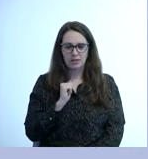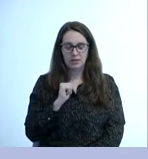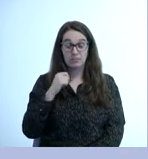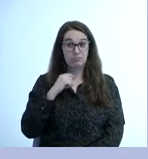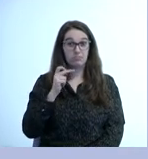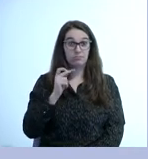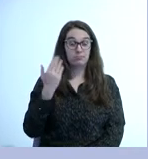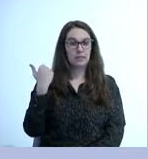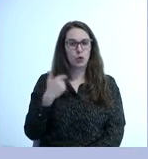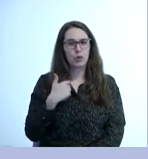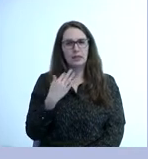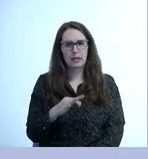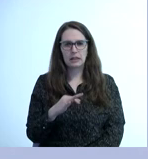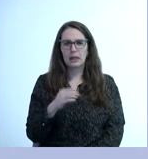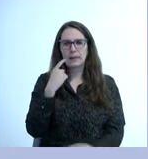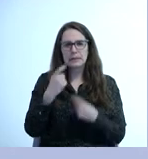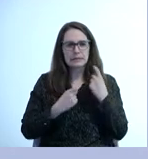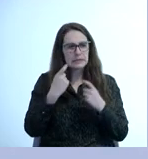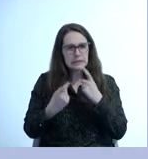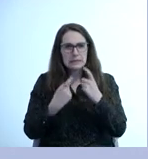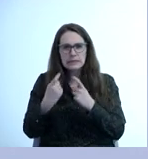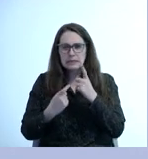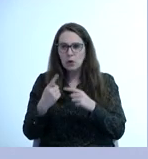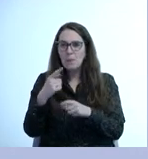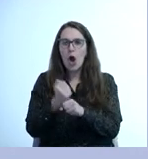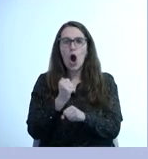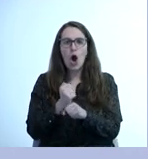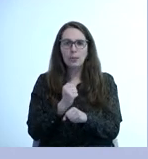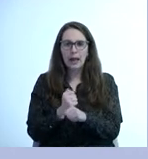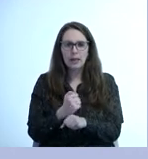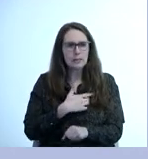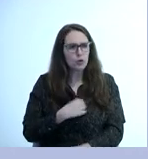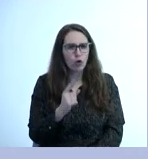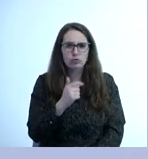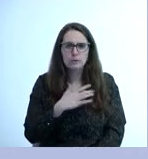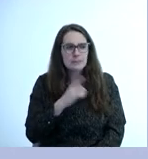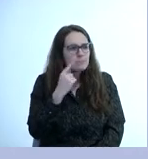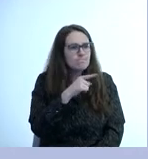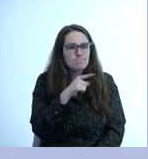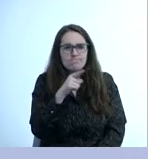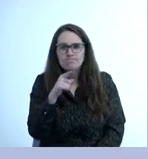procurei uma obra do João Luís de que não gostasse.